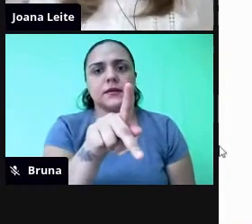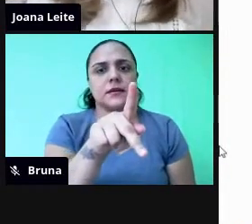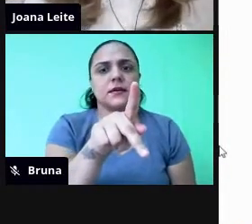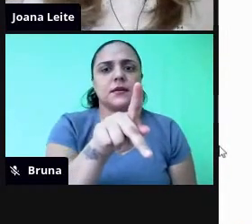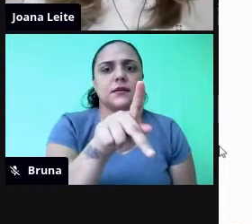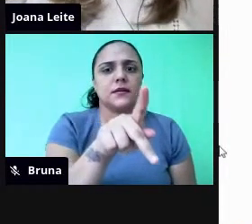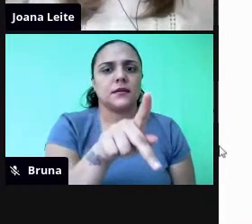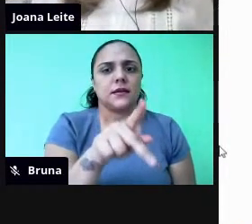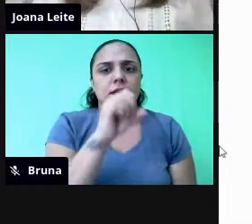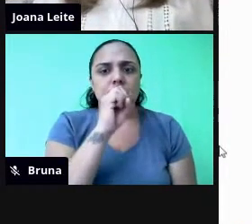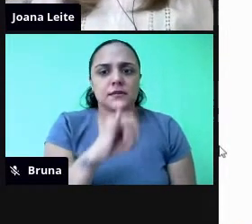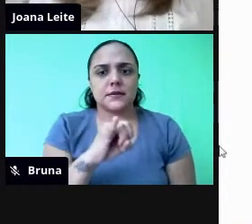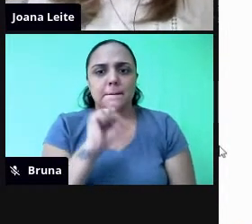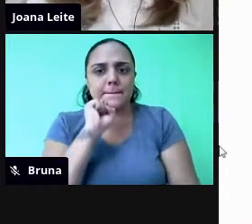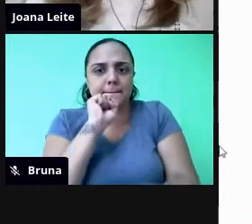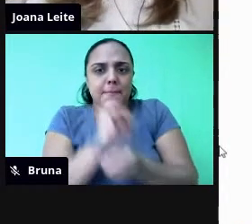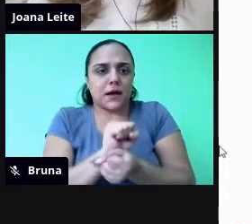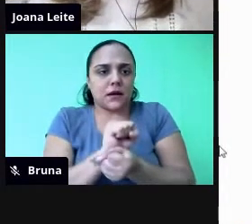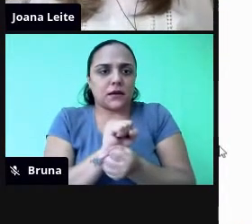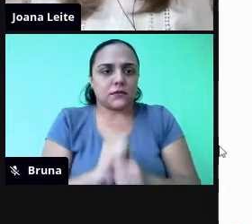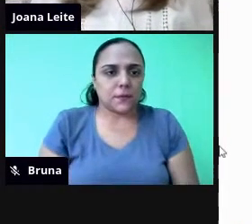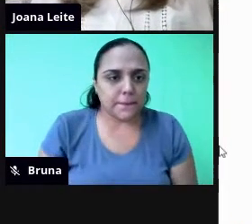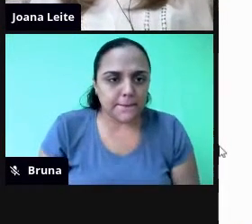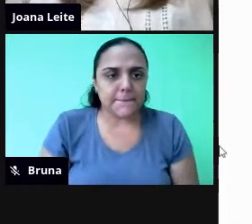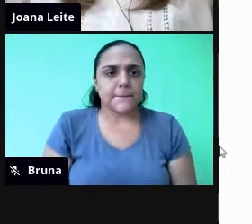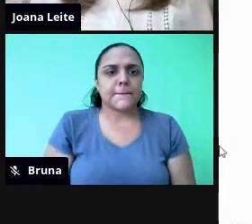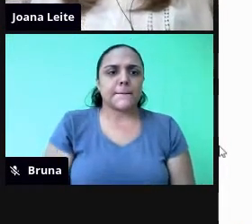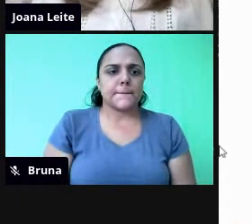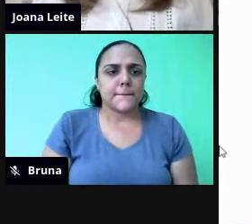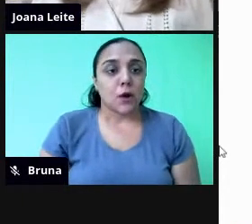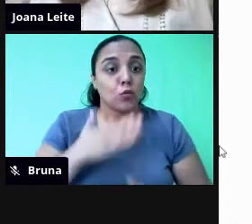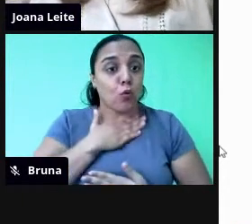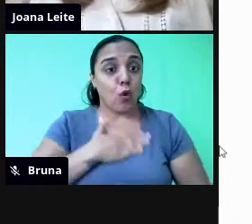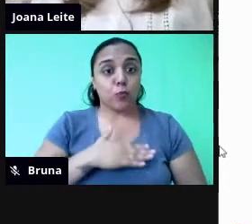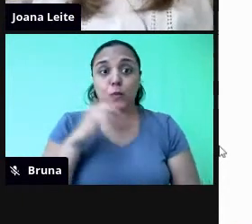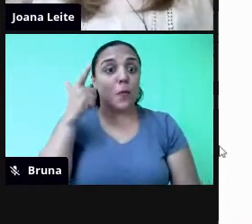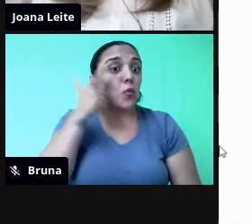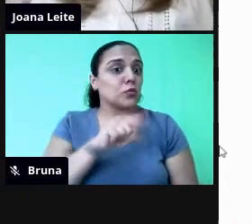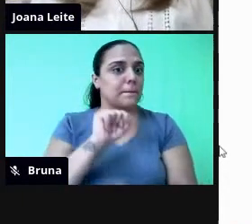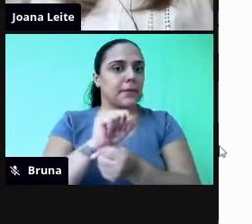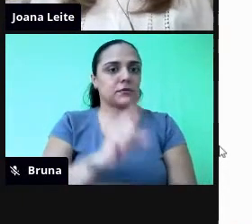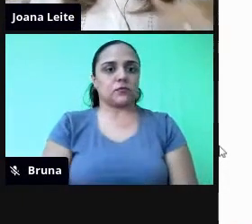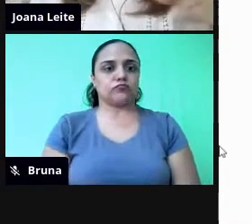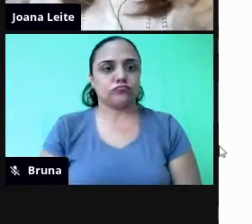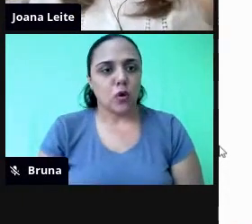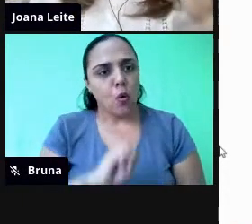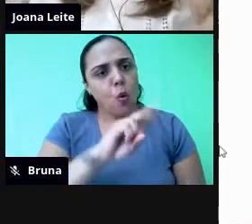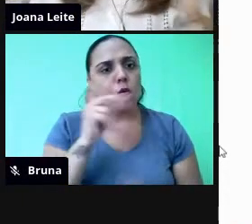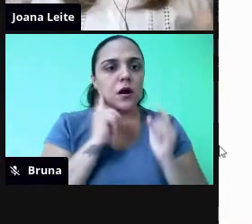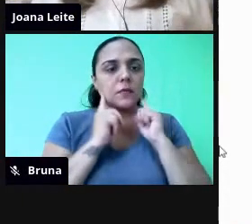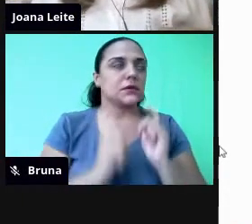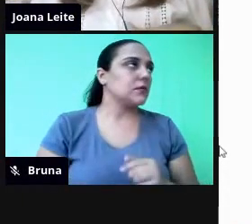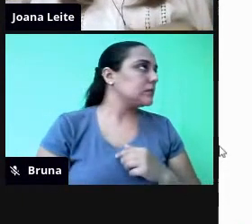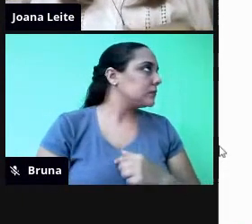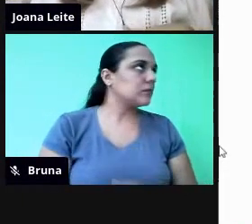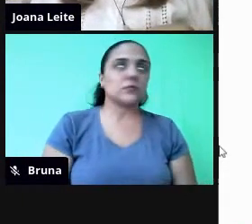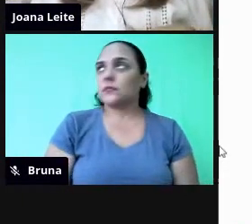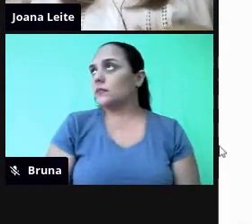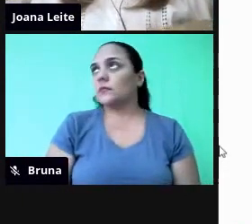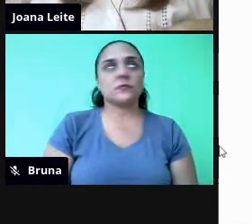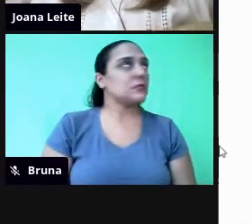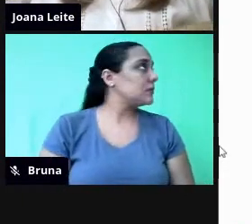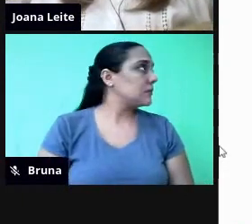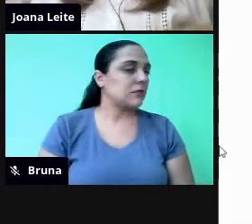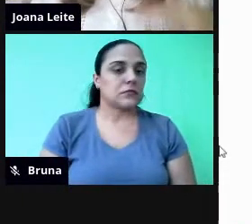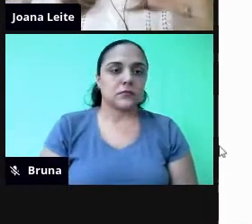ficar parado, ele faz esse balançar do corpo. Movimentos com a cabeça, girar, né?